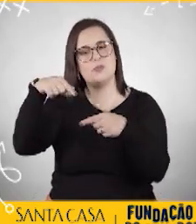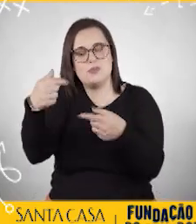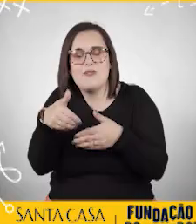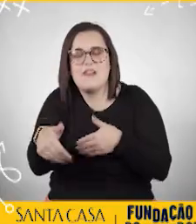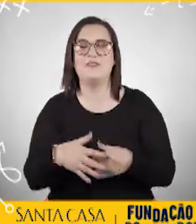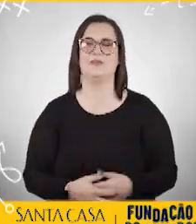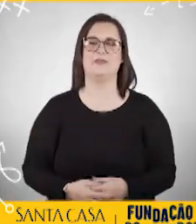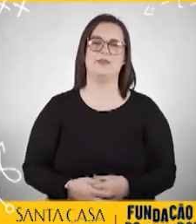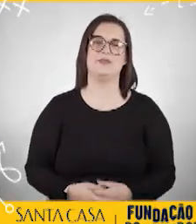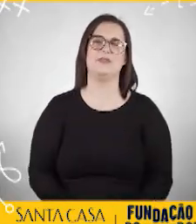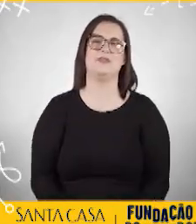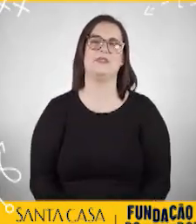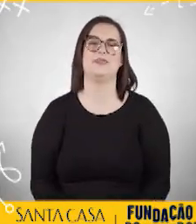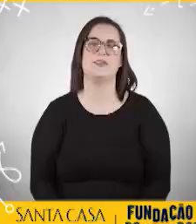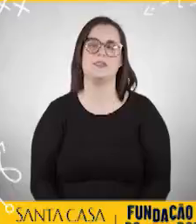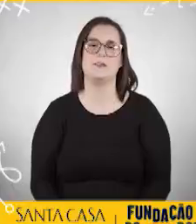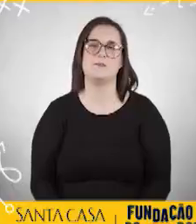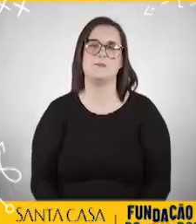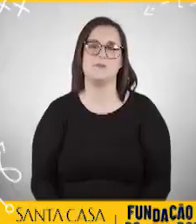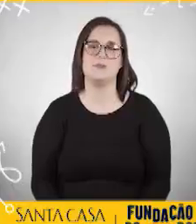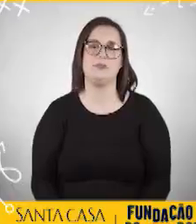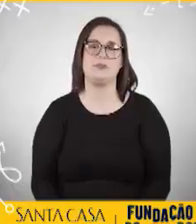os próximos dias.